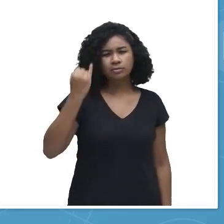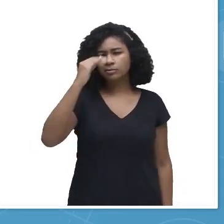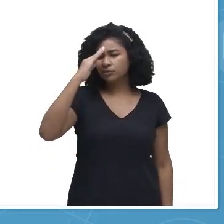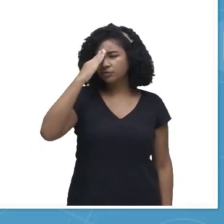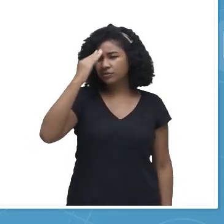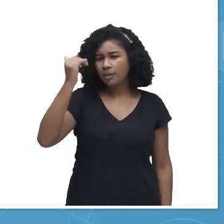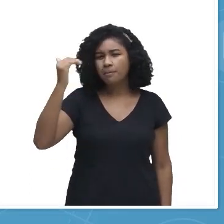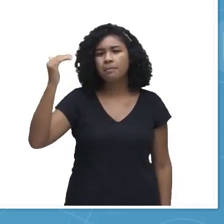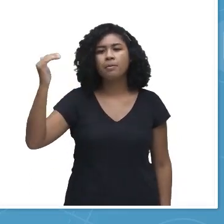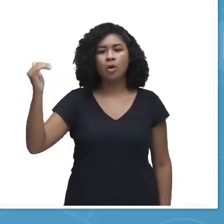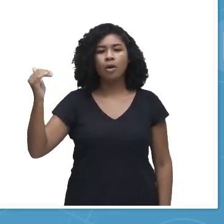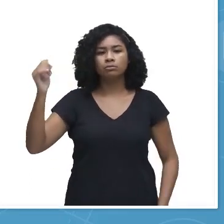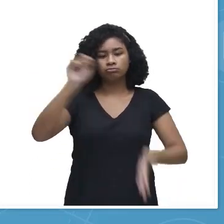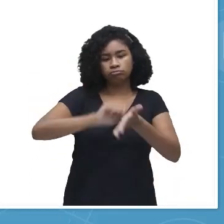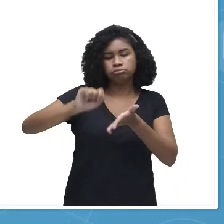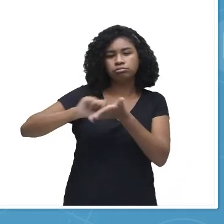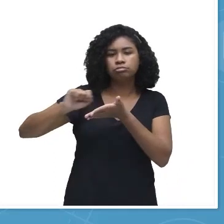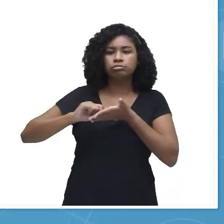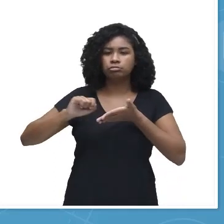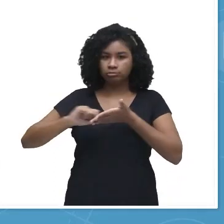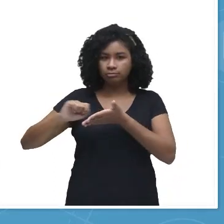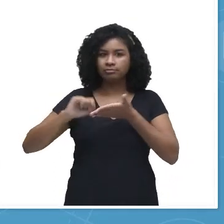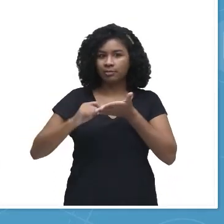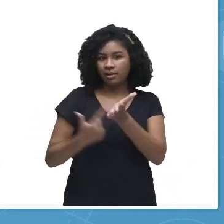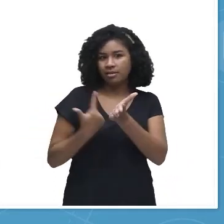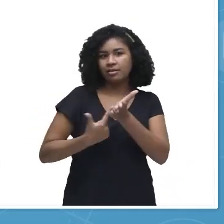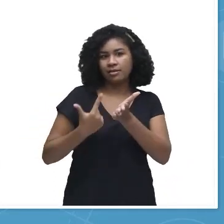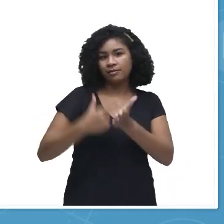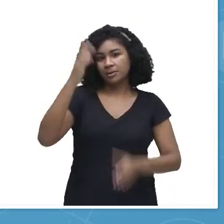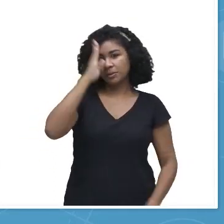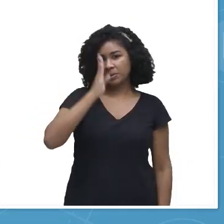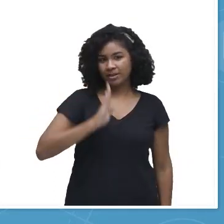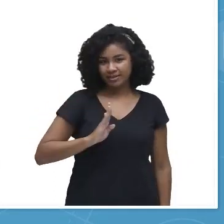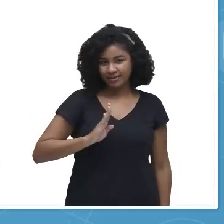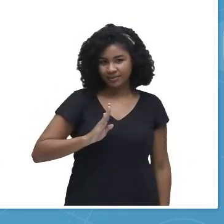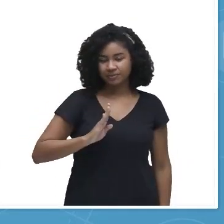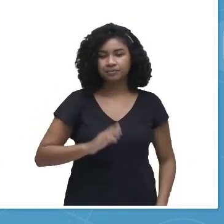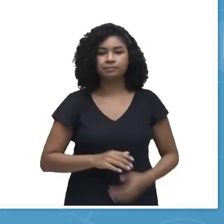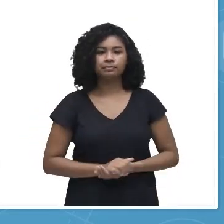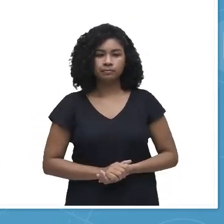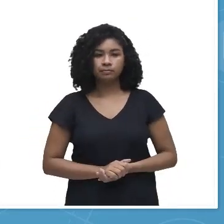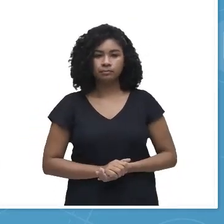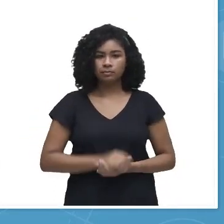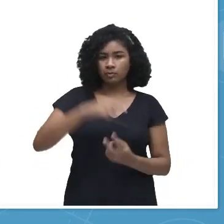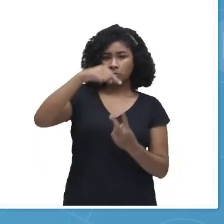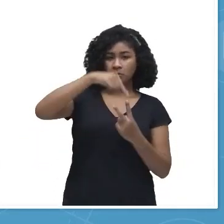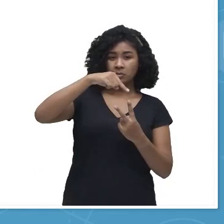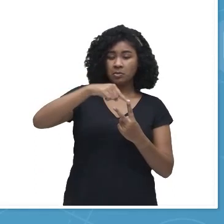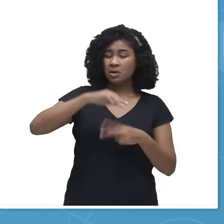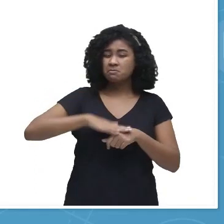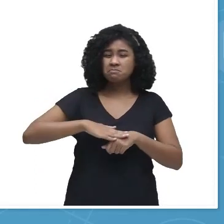importantes autores de livros brasileiros. Machado de Assis, inclusive, considerado um dos